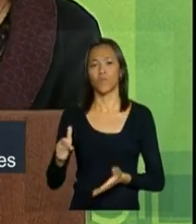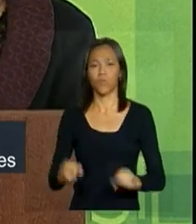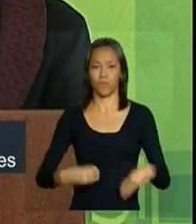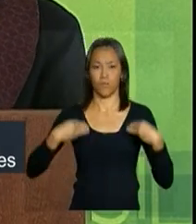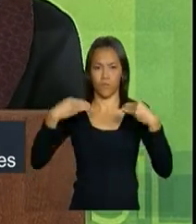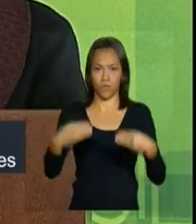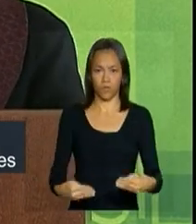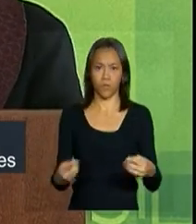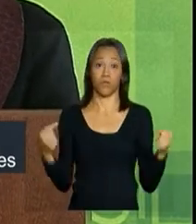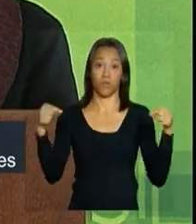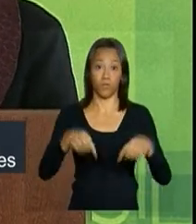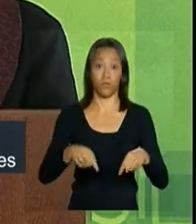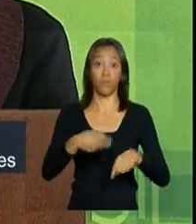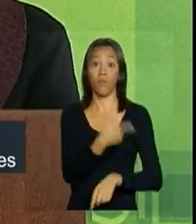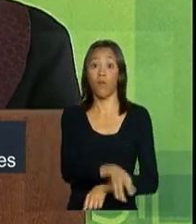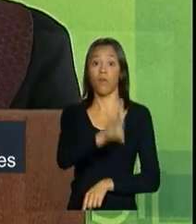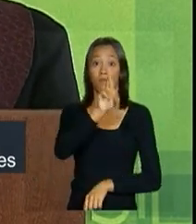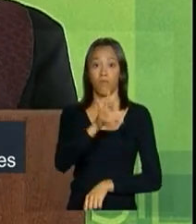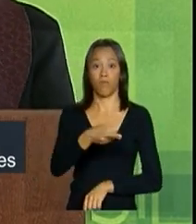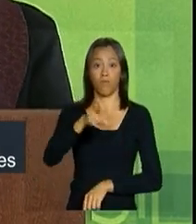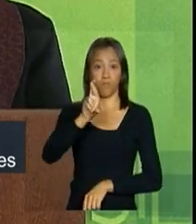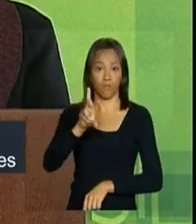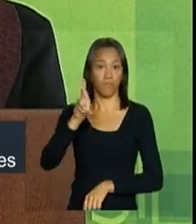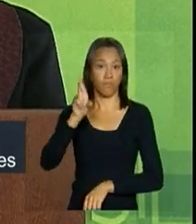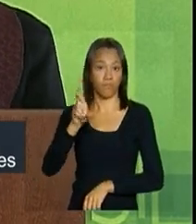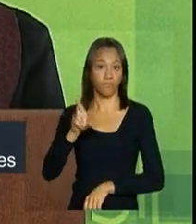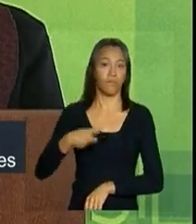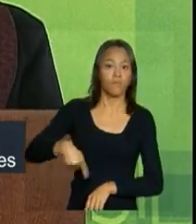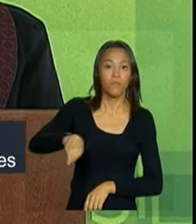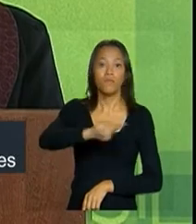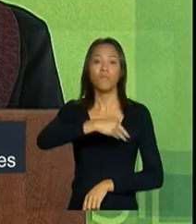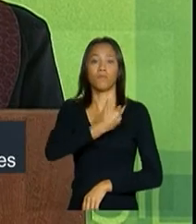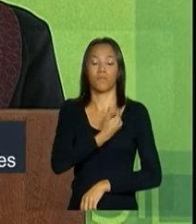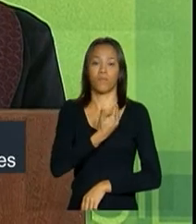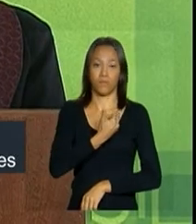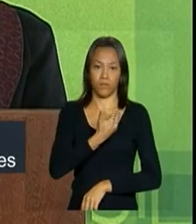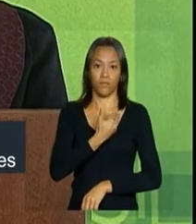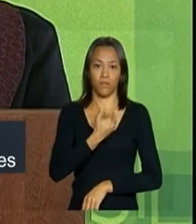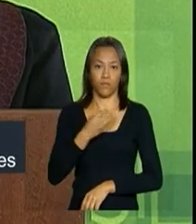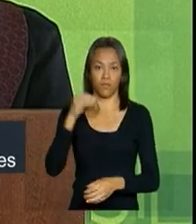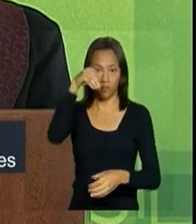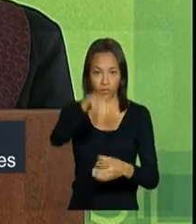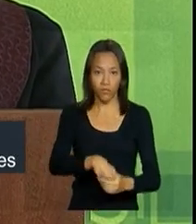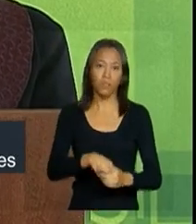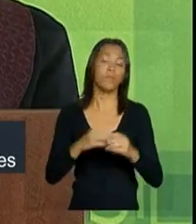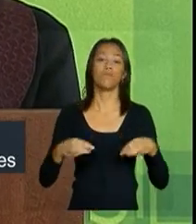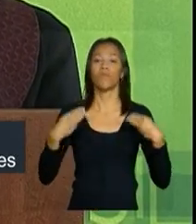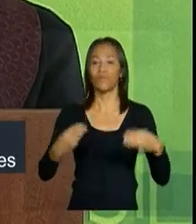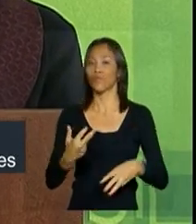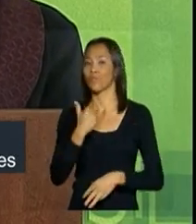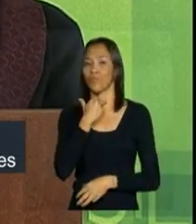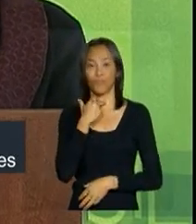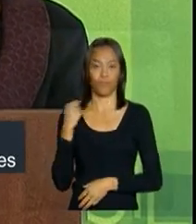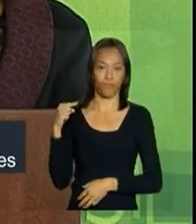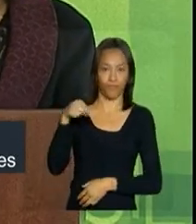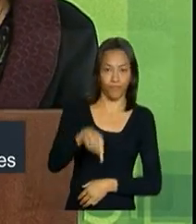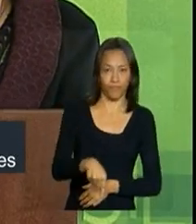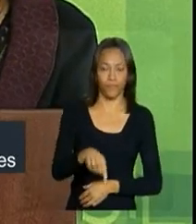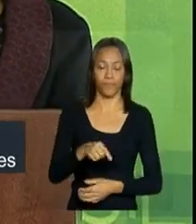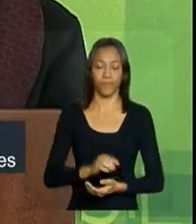Ministérios aqui representando os colegas e colegas do ministério que não puderam